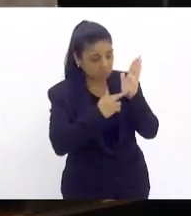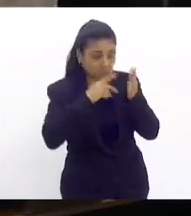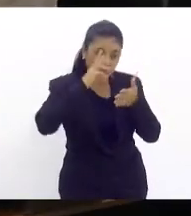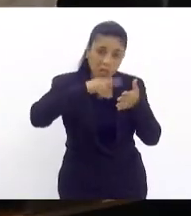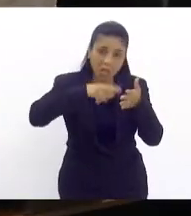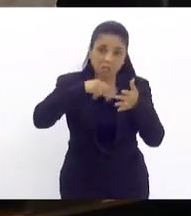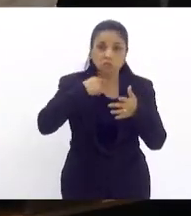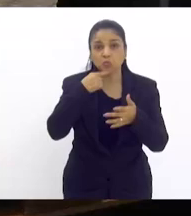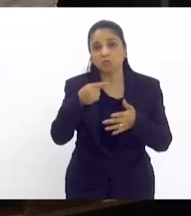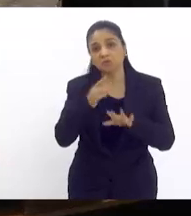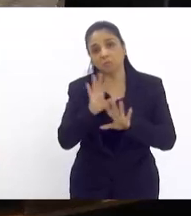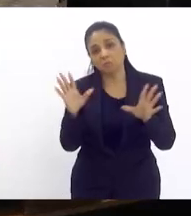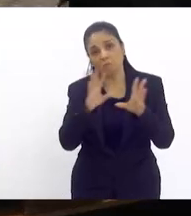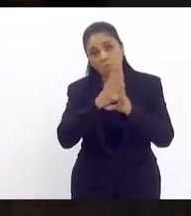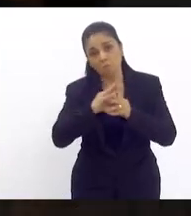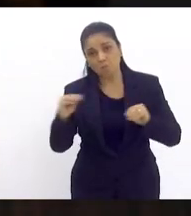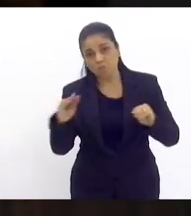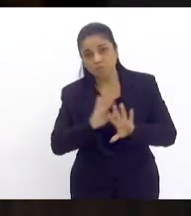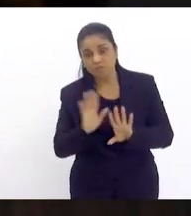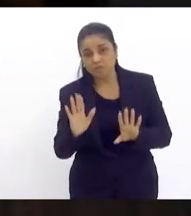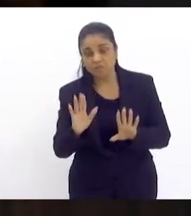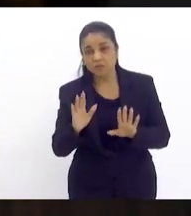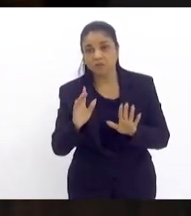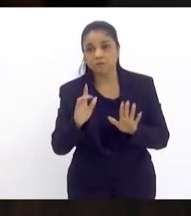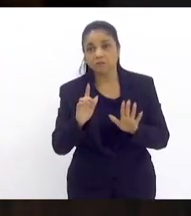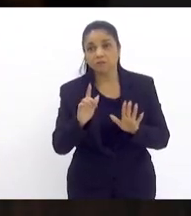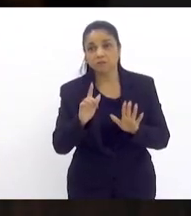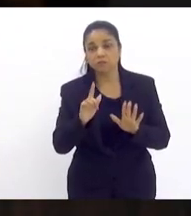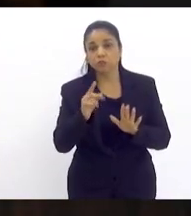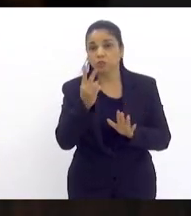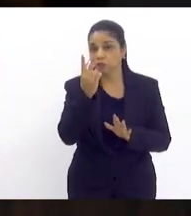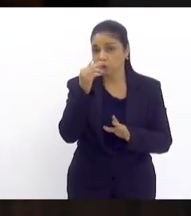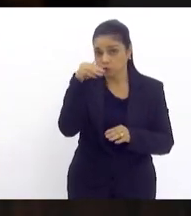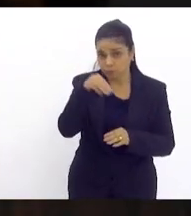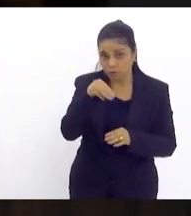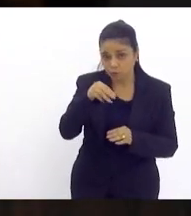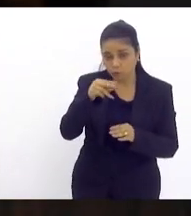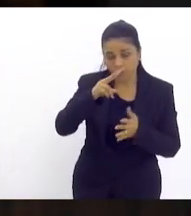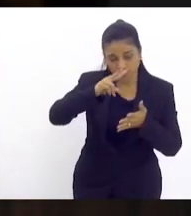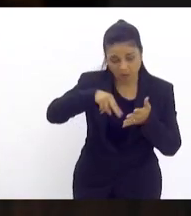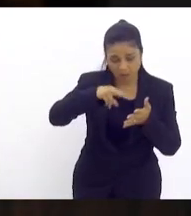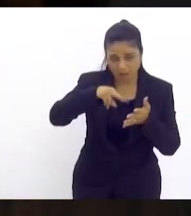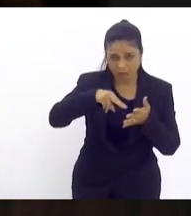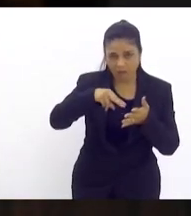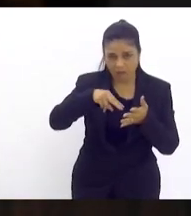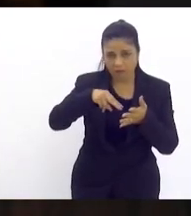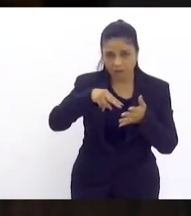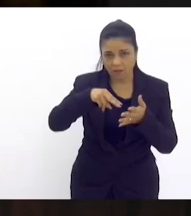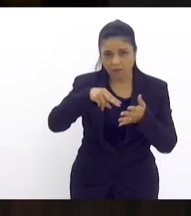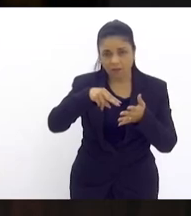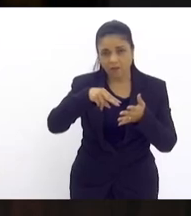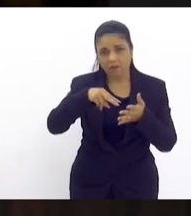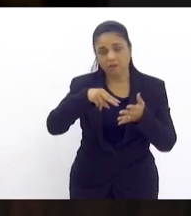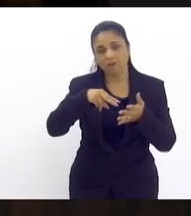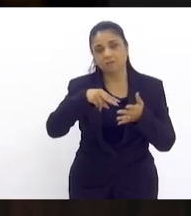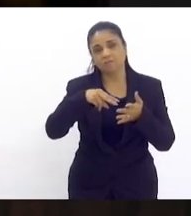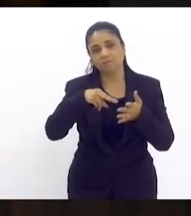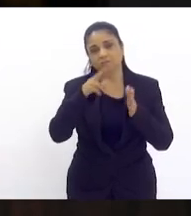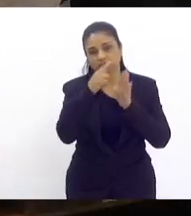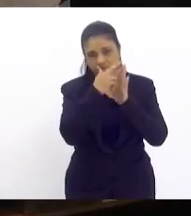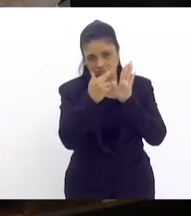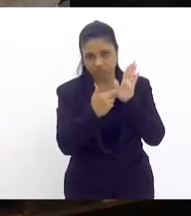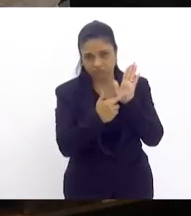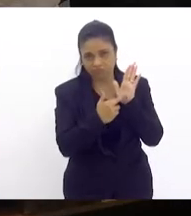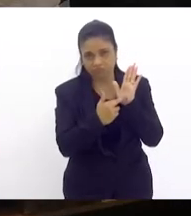dúvida a presença suspende o 2 minutos só para trazer aqui a luz do Regimento